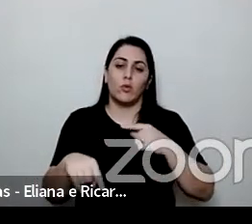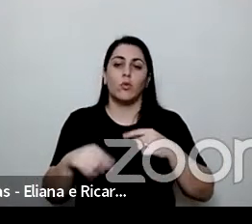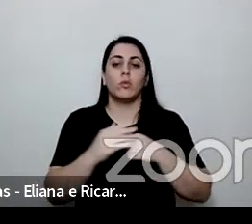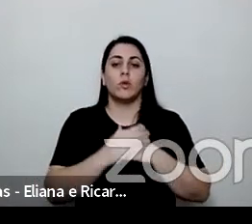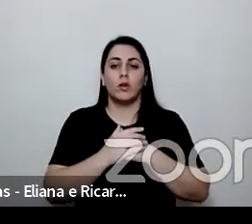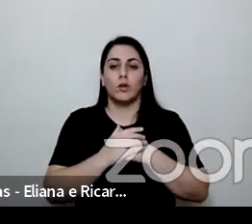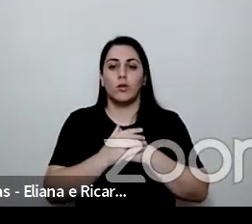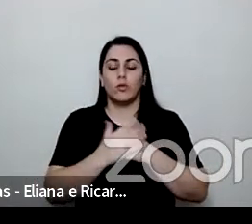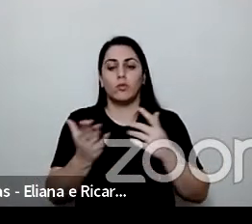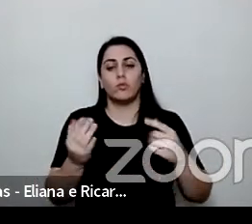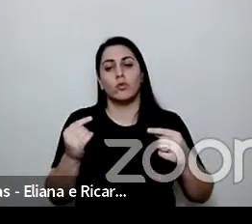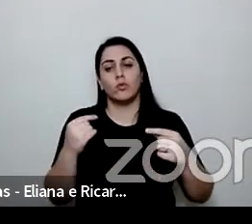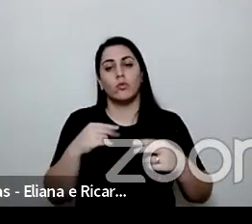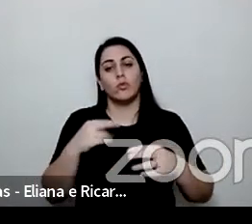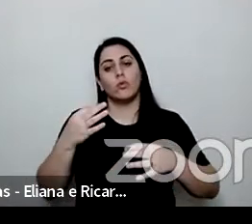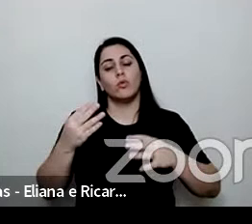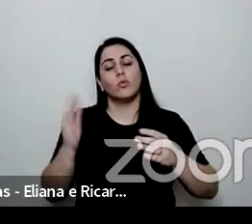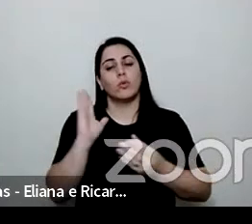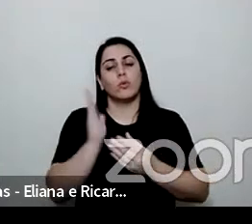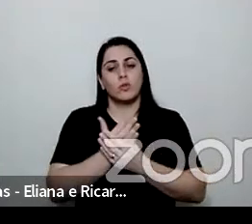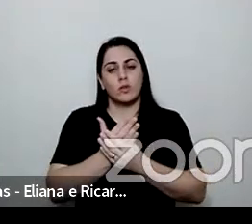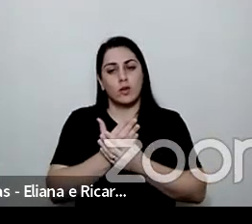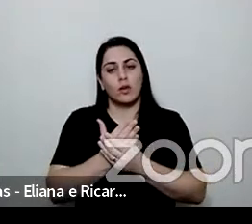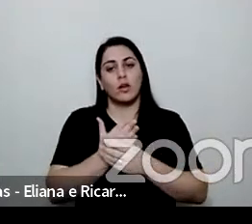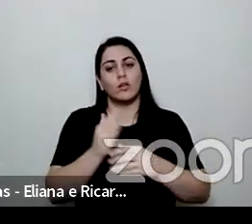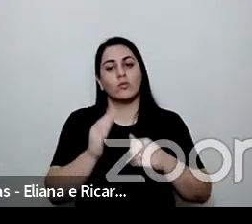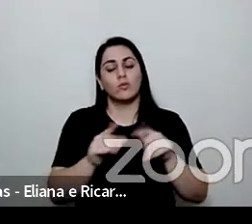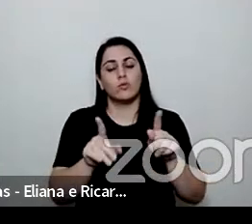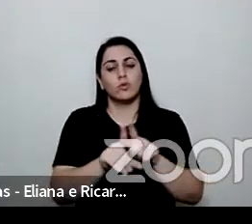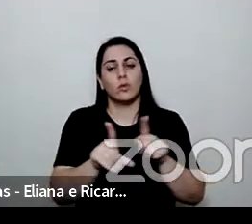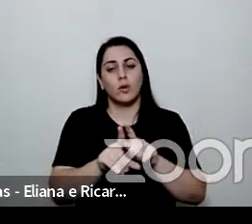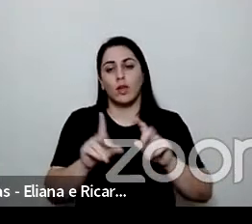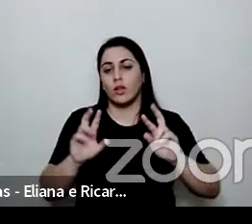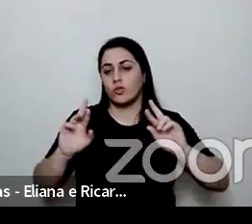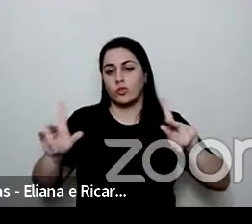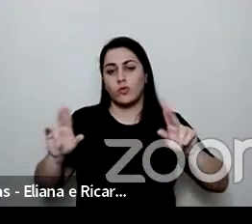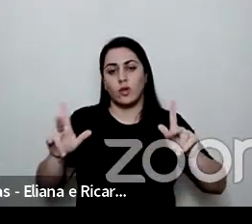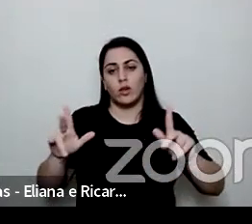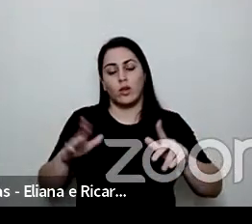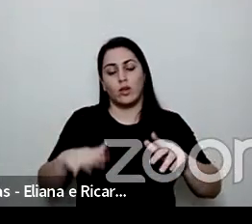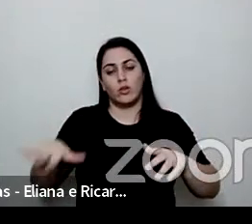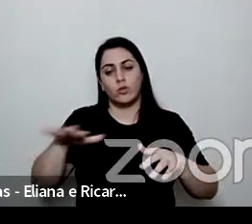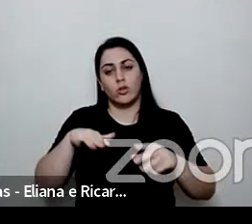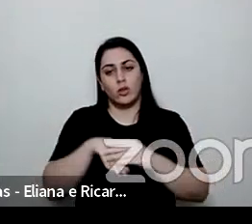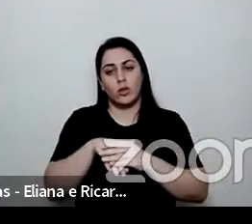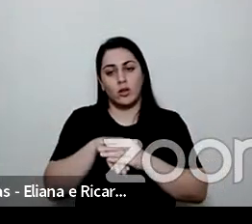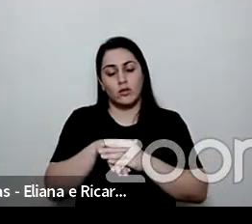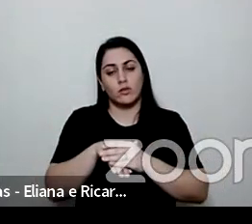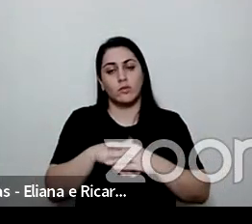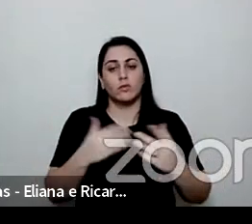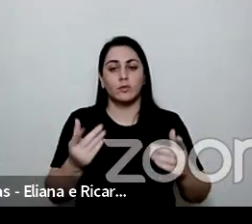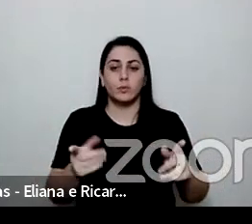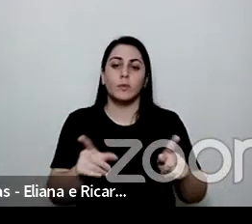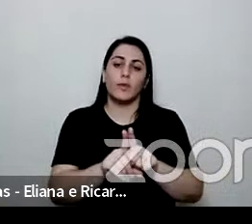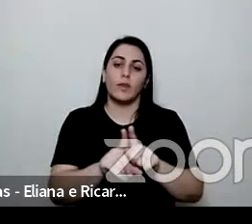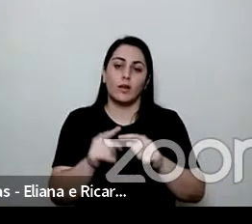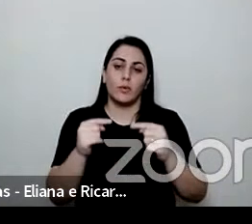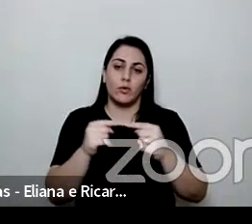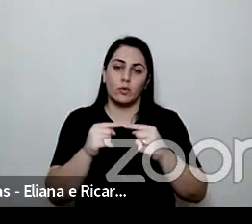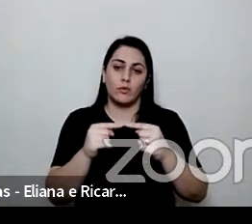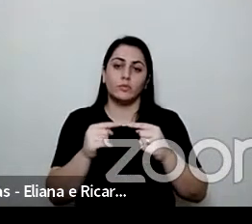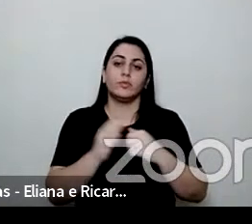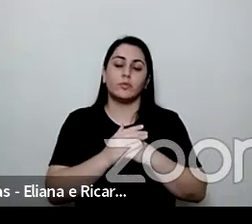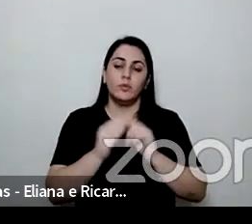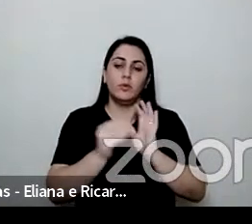ao conteúdo eleitoral pelo considerada pois indiferente eleitoral ante o exposto em consonância com o parecer